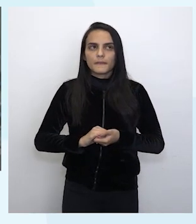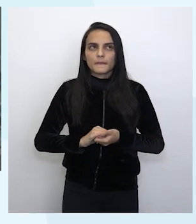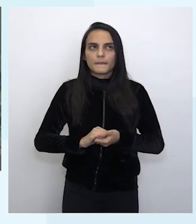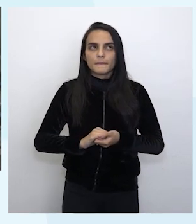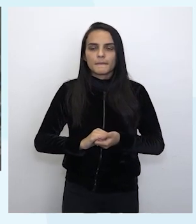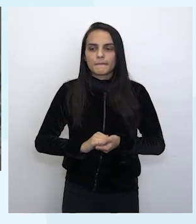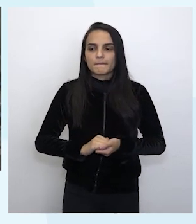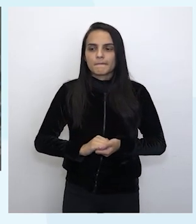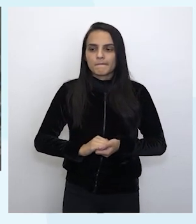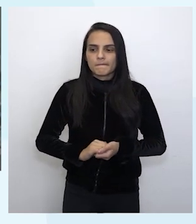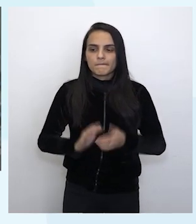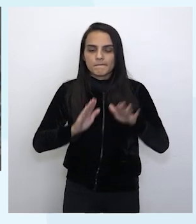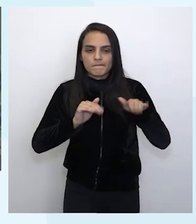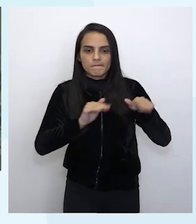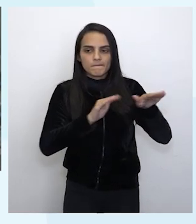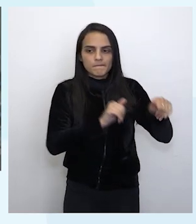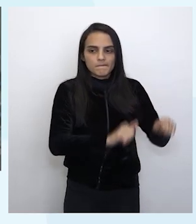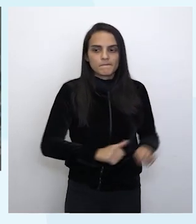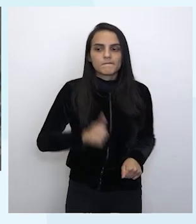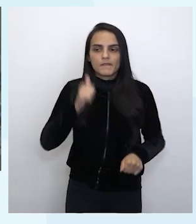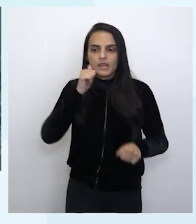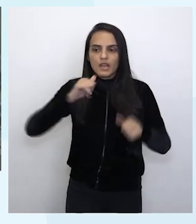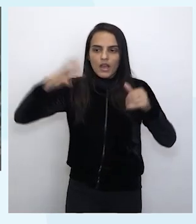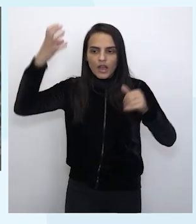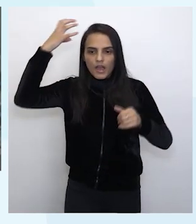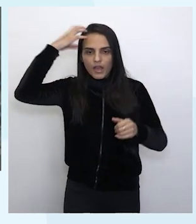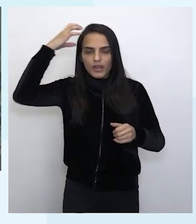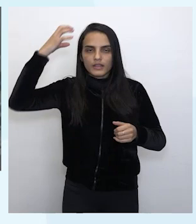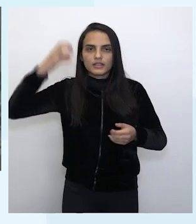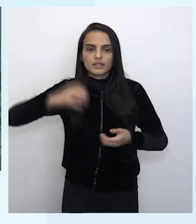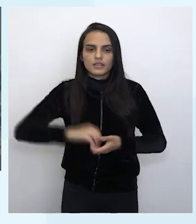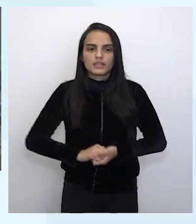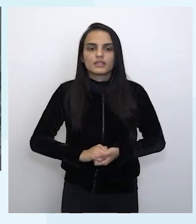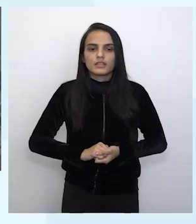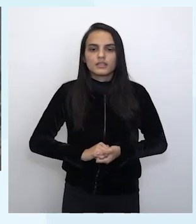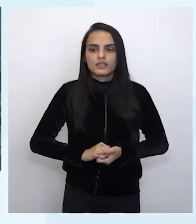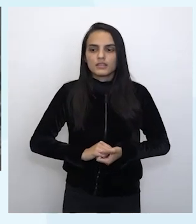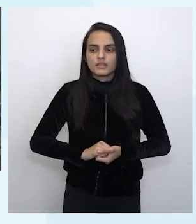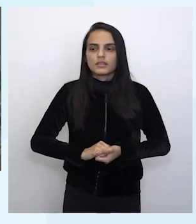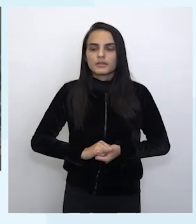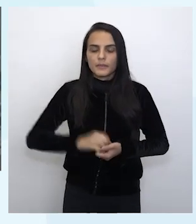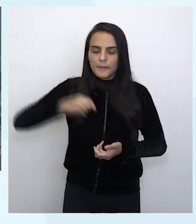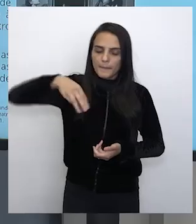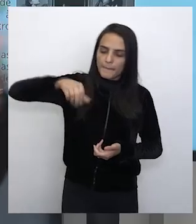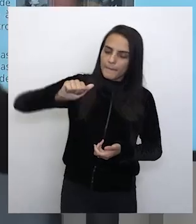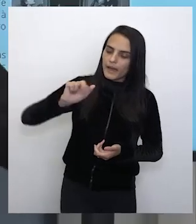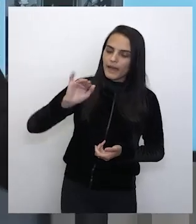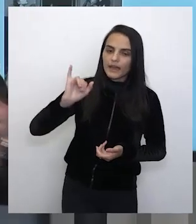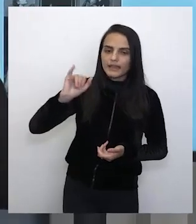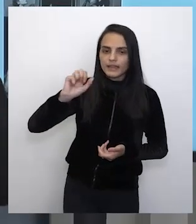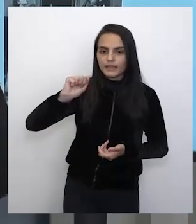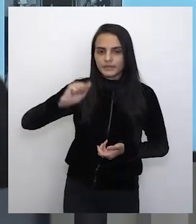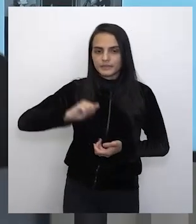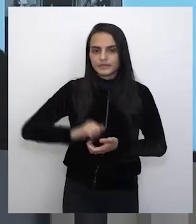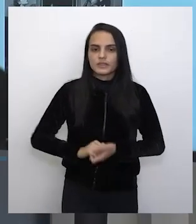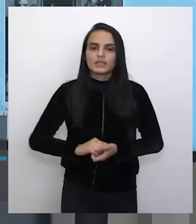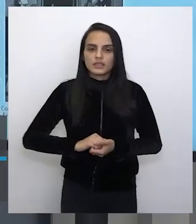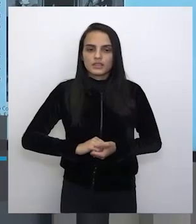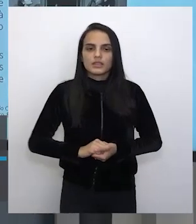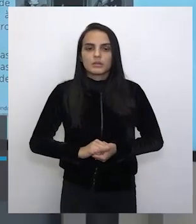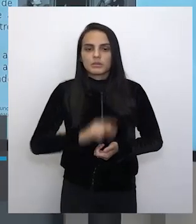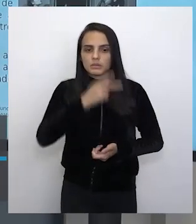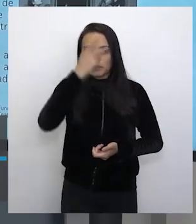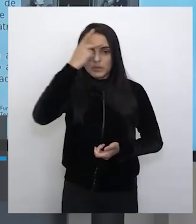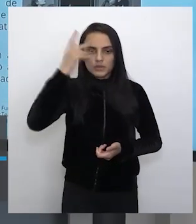A nossa rainha lá, né, Maria Antonieta, o povo tem fome, então dê para ele brioche, coisas do tipo, né? Então, o povo começa a ficar